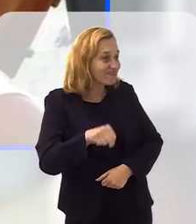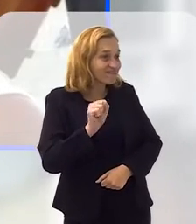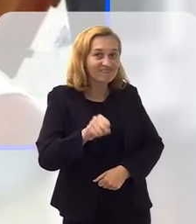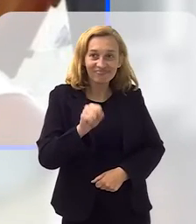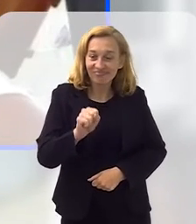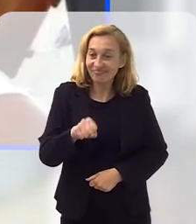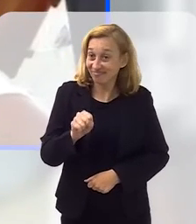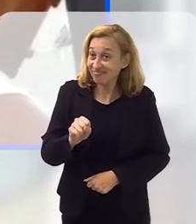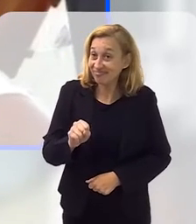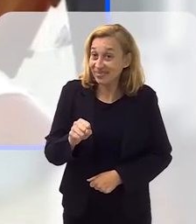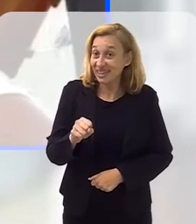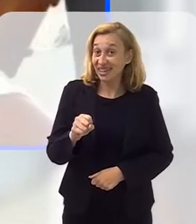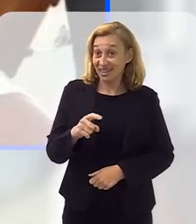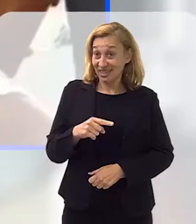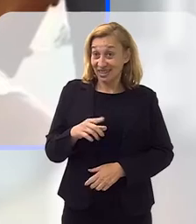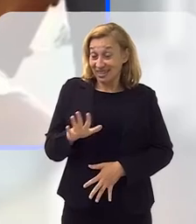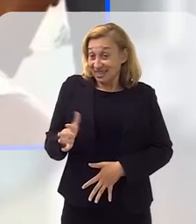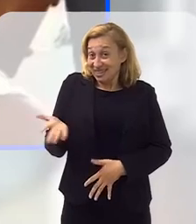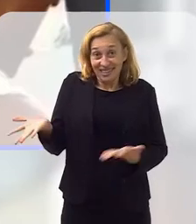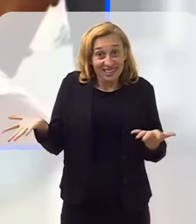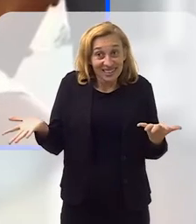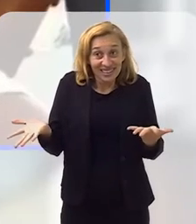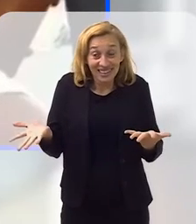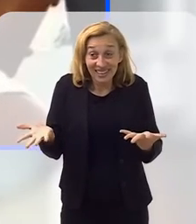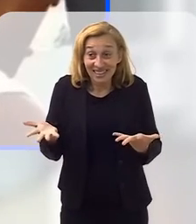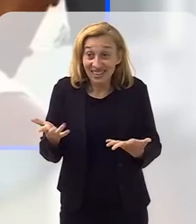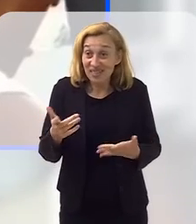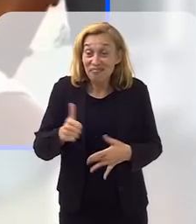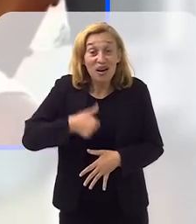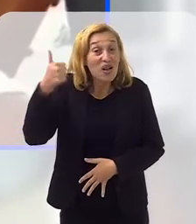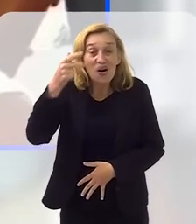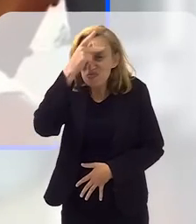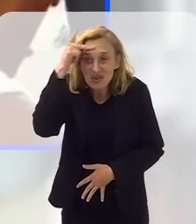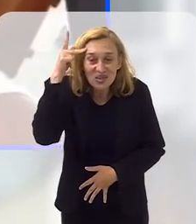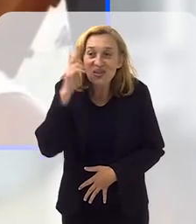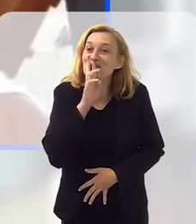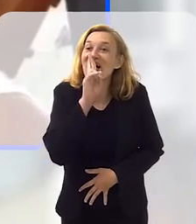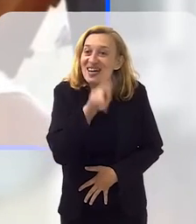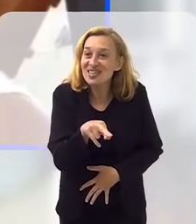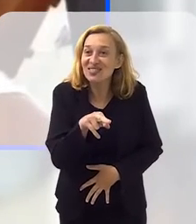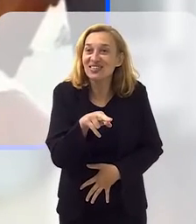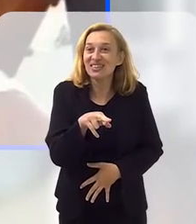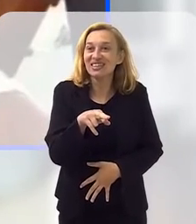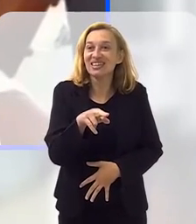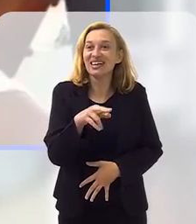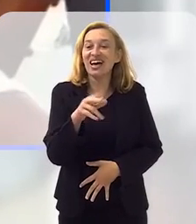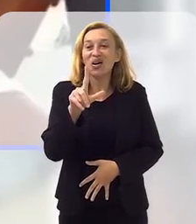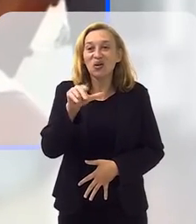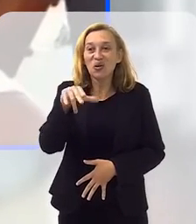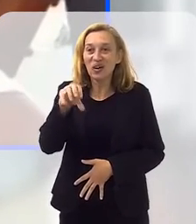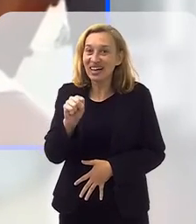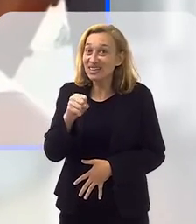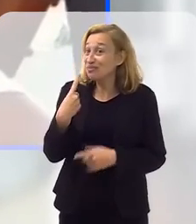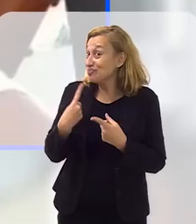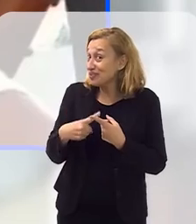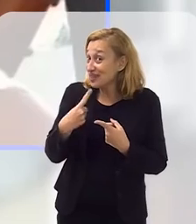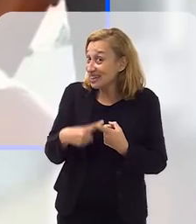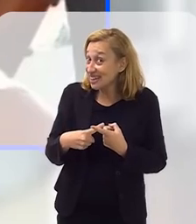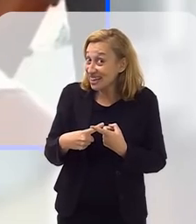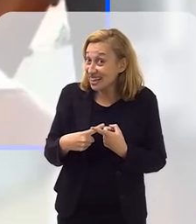com certeza. Nem, poxa, a gente é quem acho que a melhor pessoa para responder isso é o Lucas,